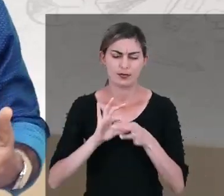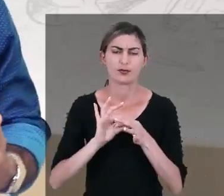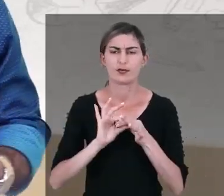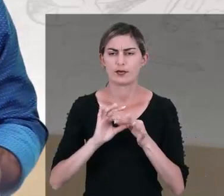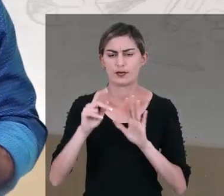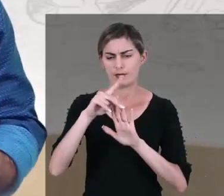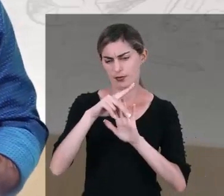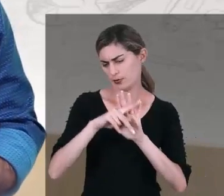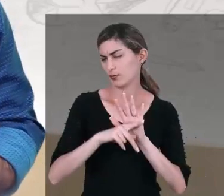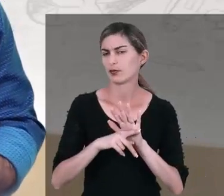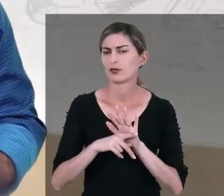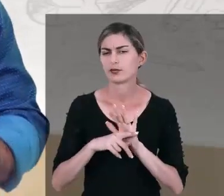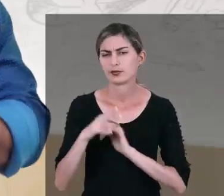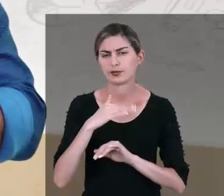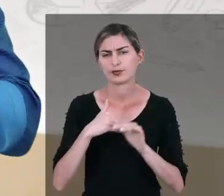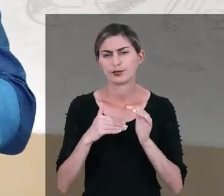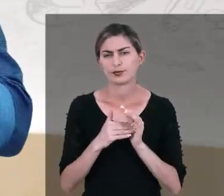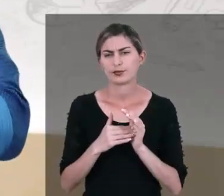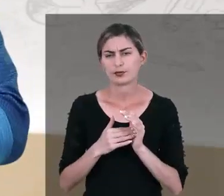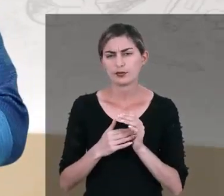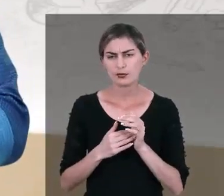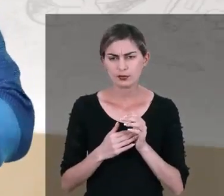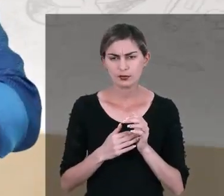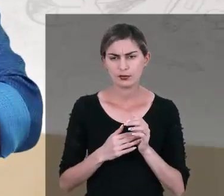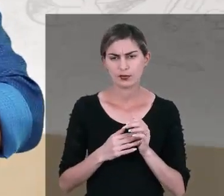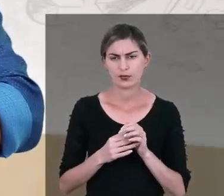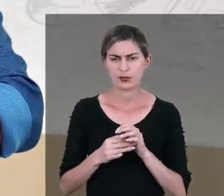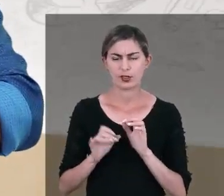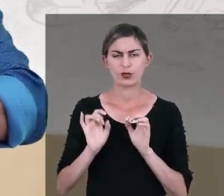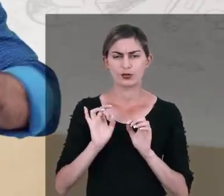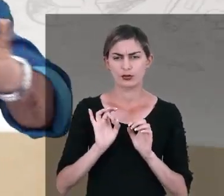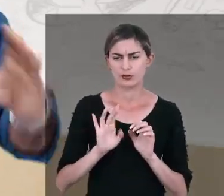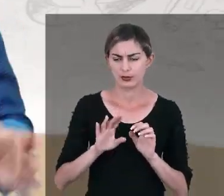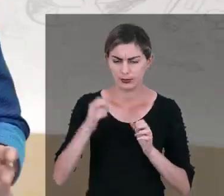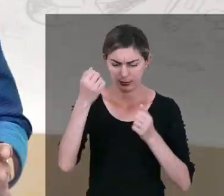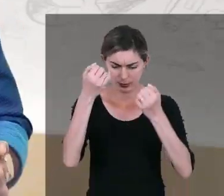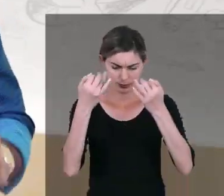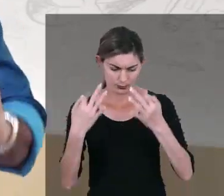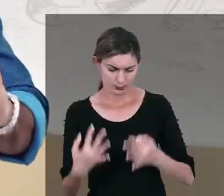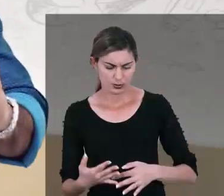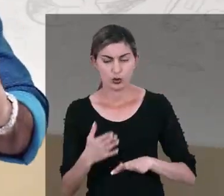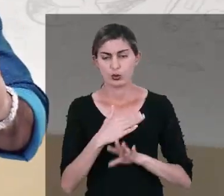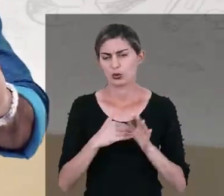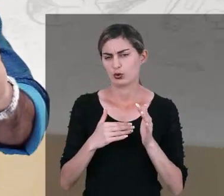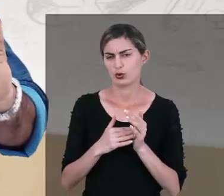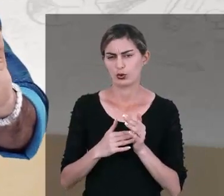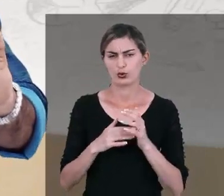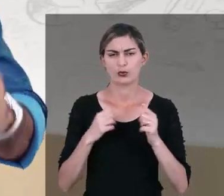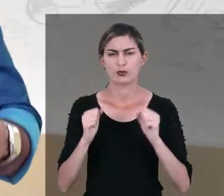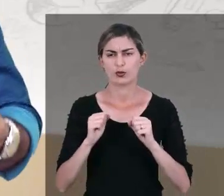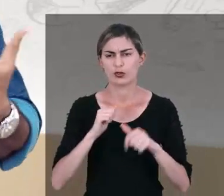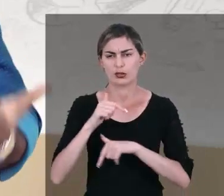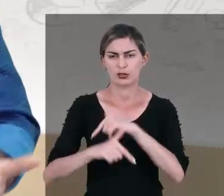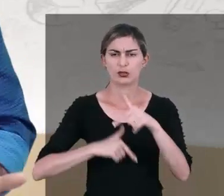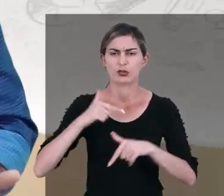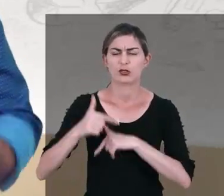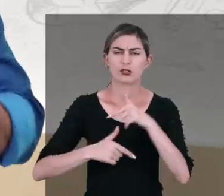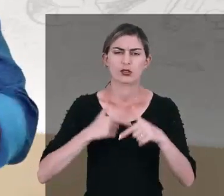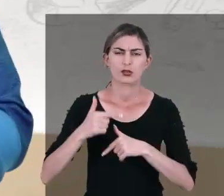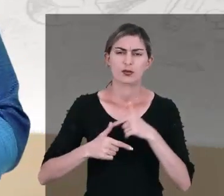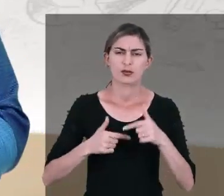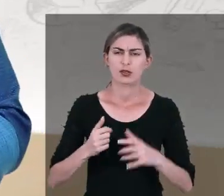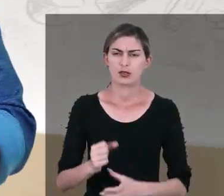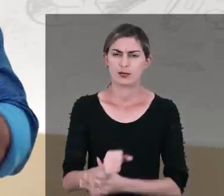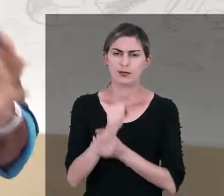associar esses projetos todos e, uma vez definido tudo isso, nós vamos poder trabalhar no espaço